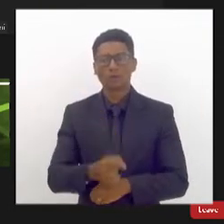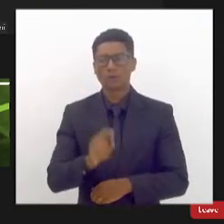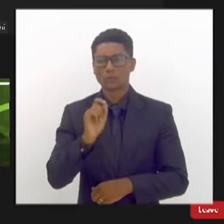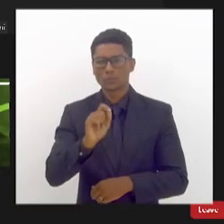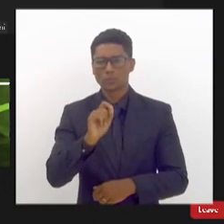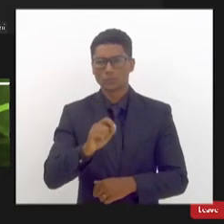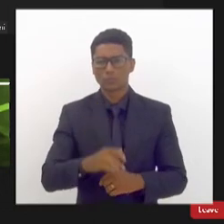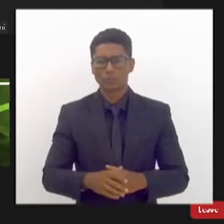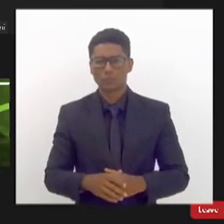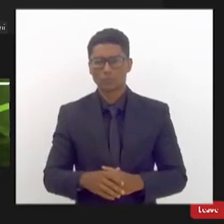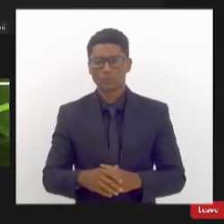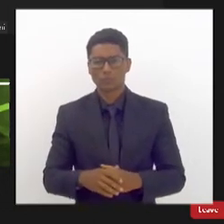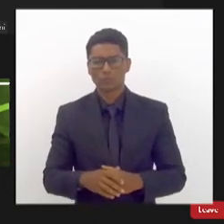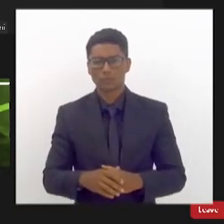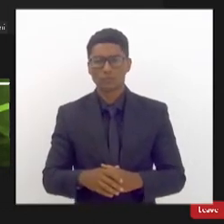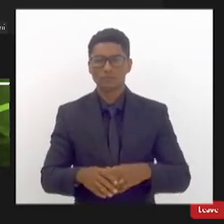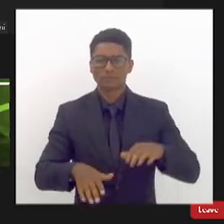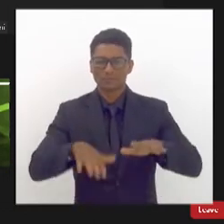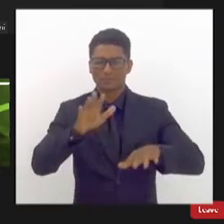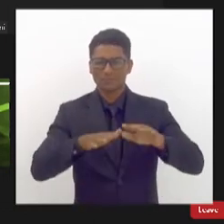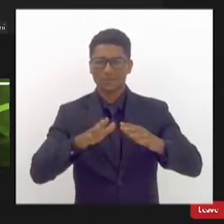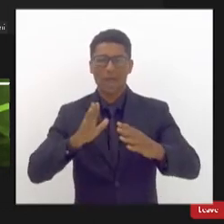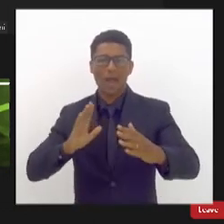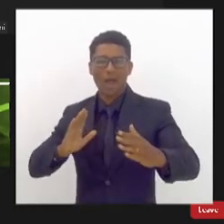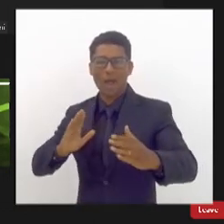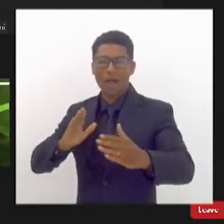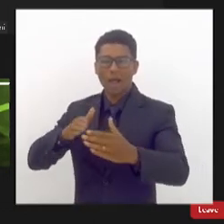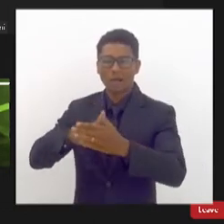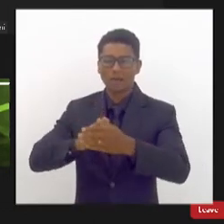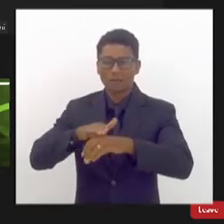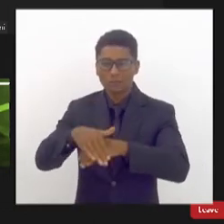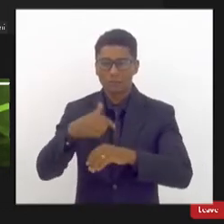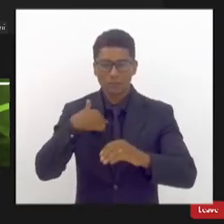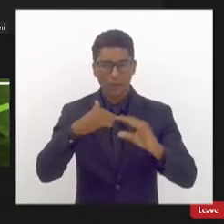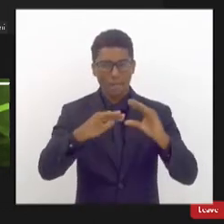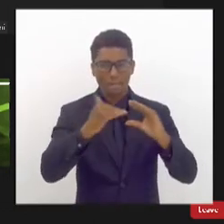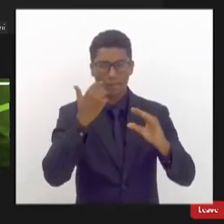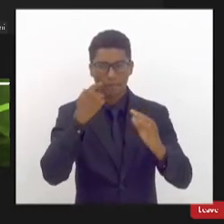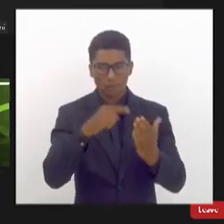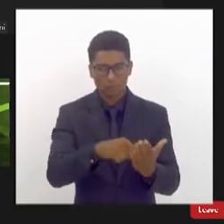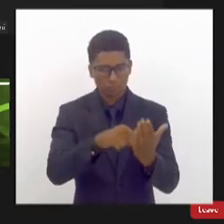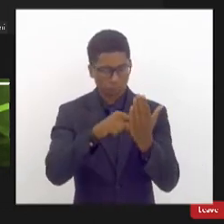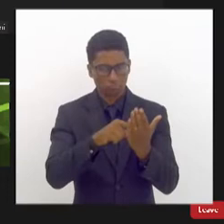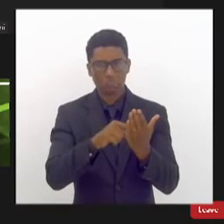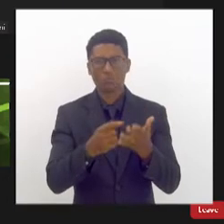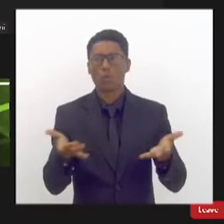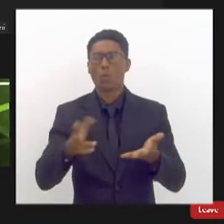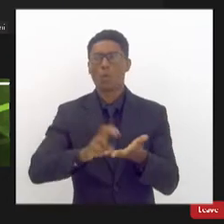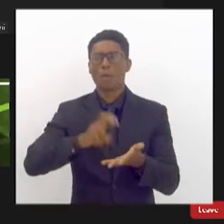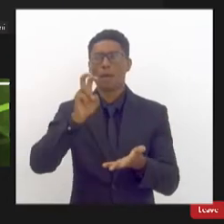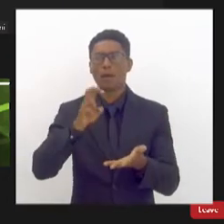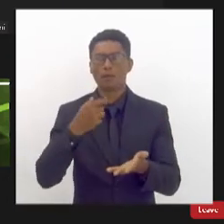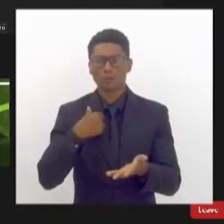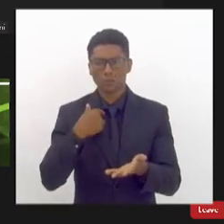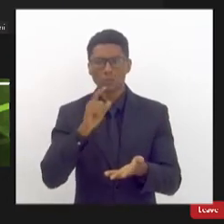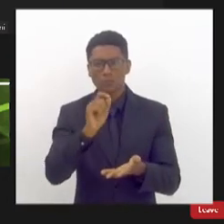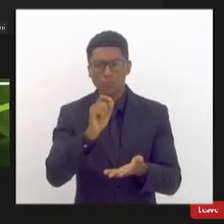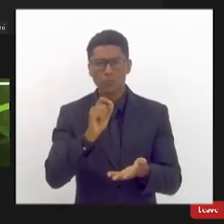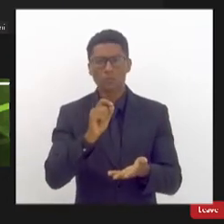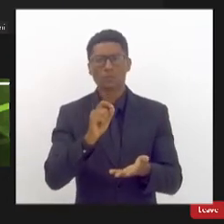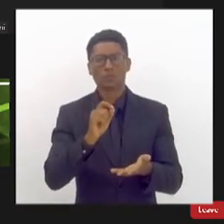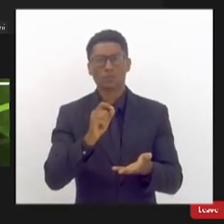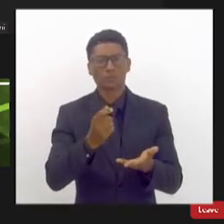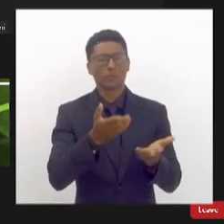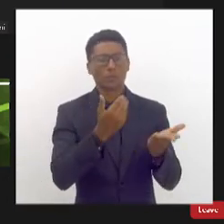às vezes, até tarde da noite, consultar os e-mails, soube de manhã, entrei em contato, e aí a gente